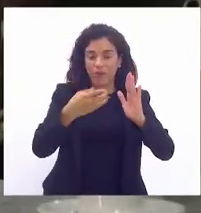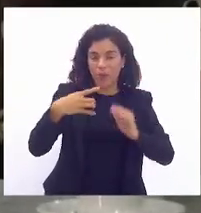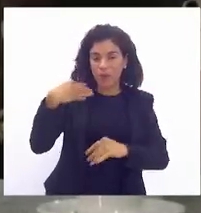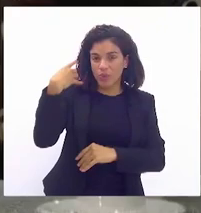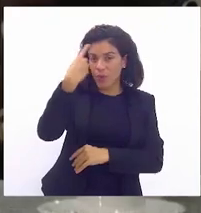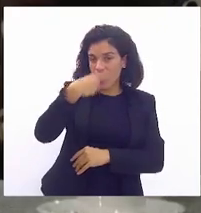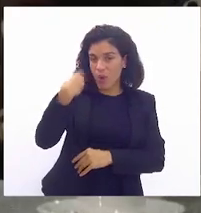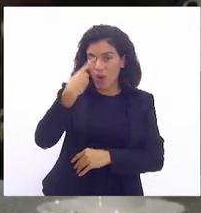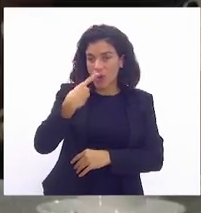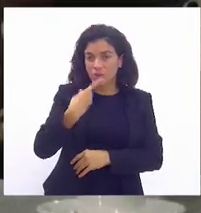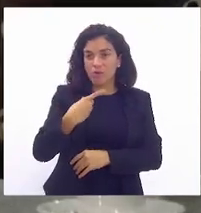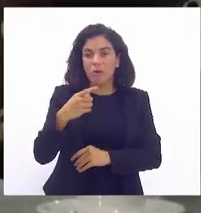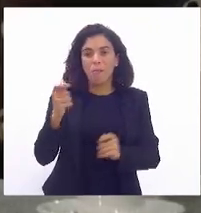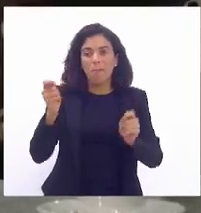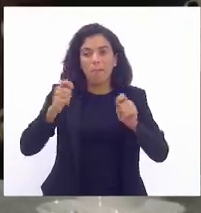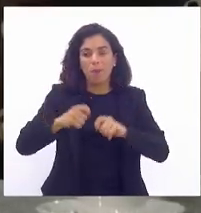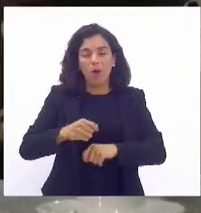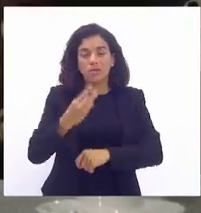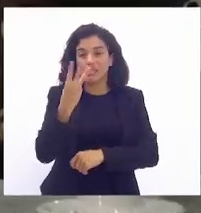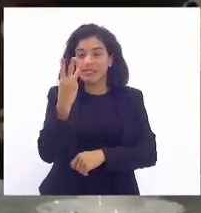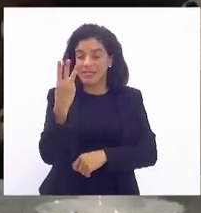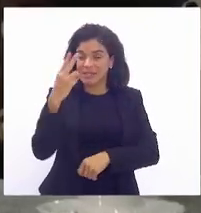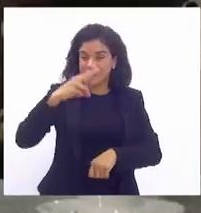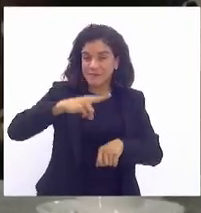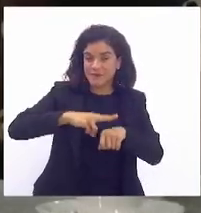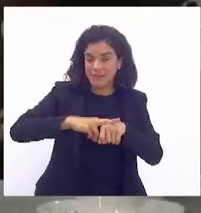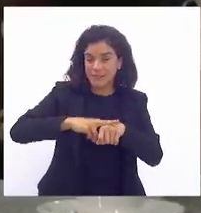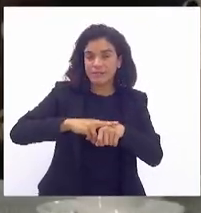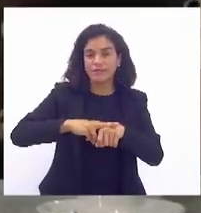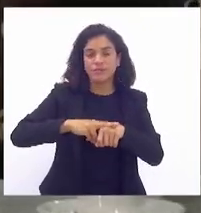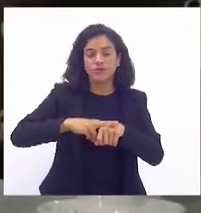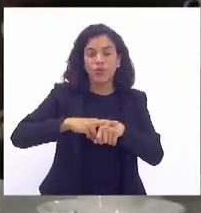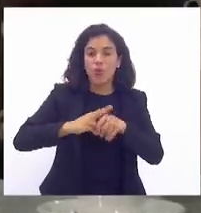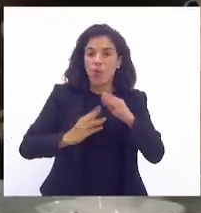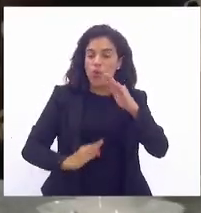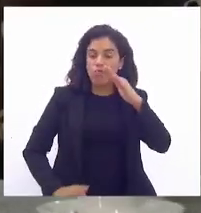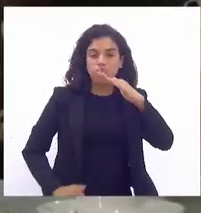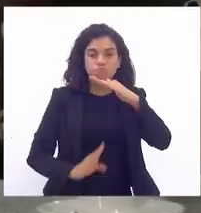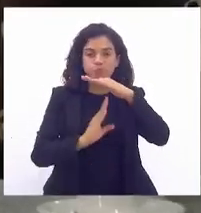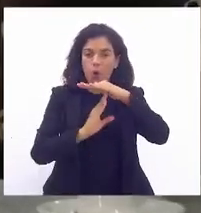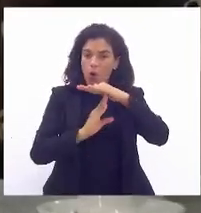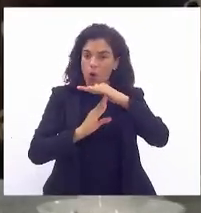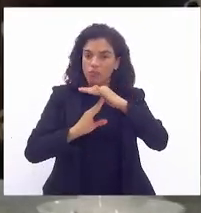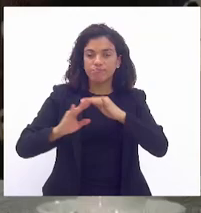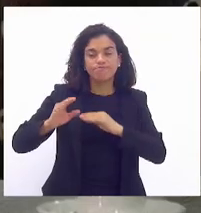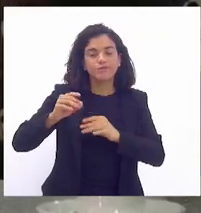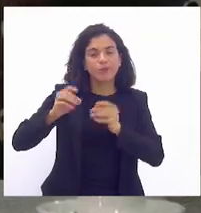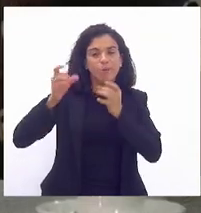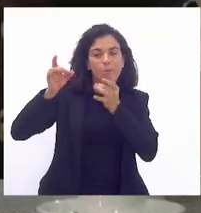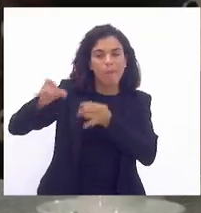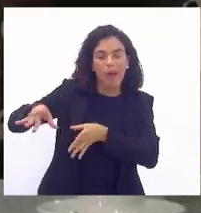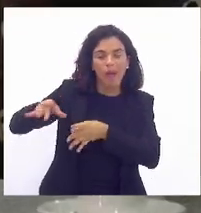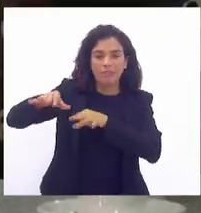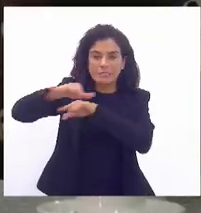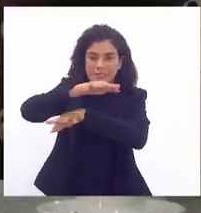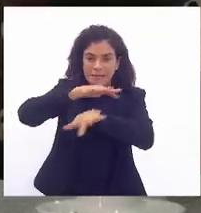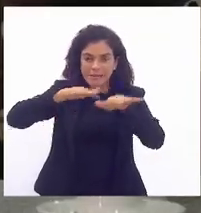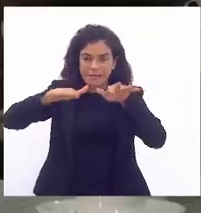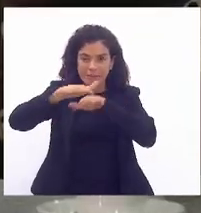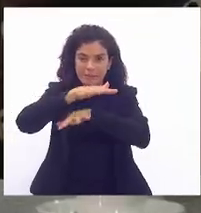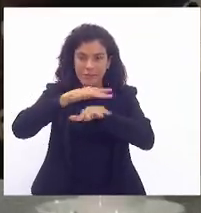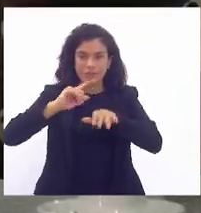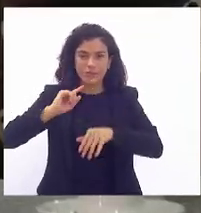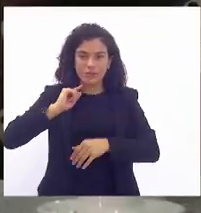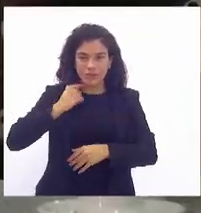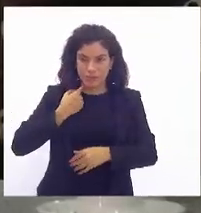excedam no máximo 3 vezes a concentração limite. Tal fato não está relacionado na